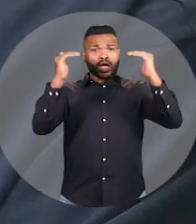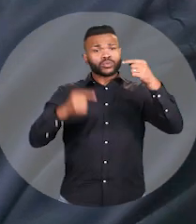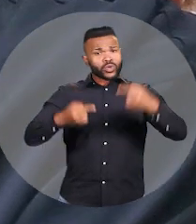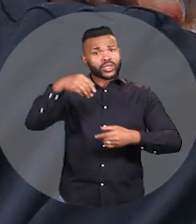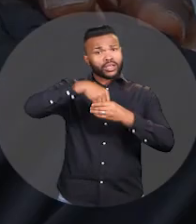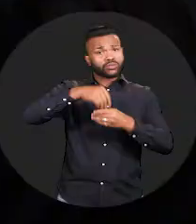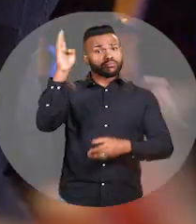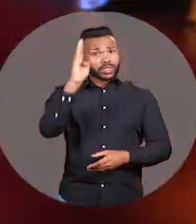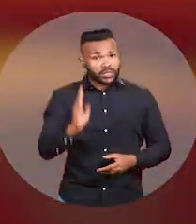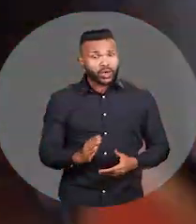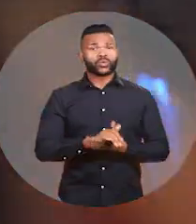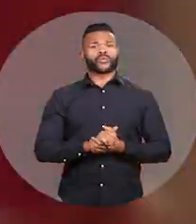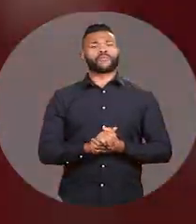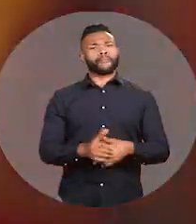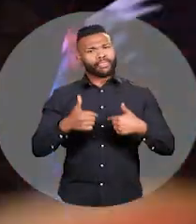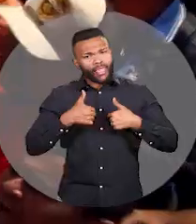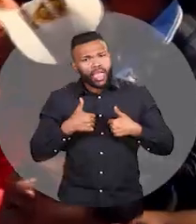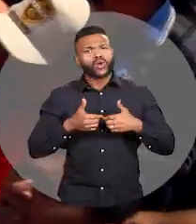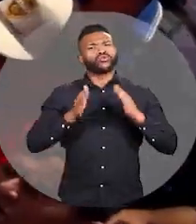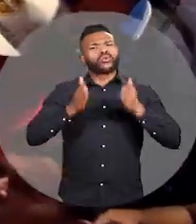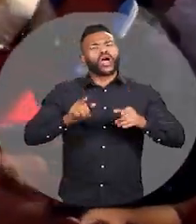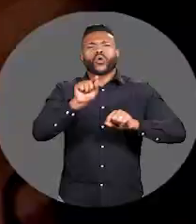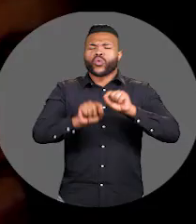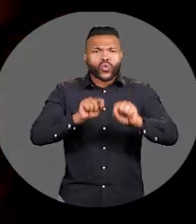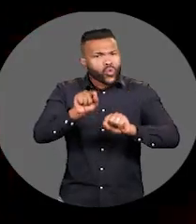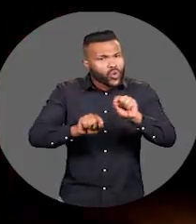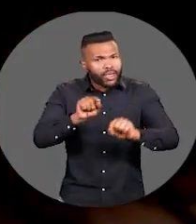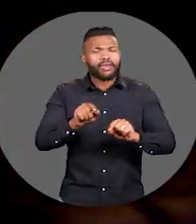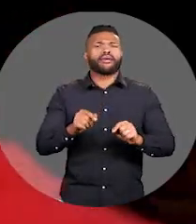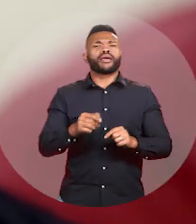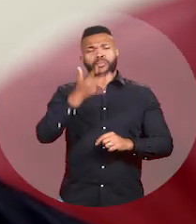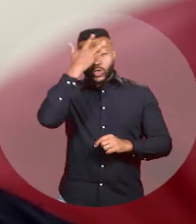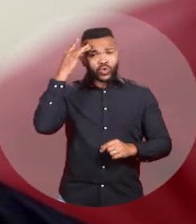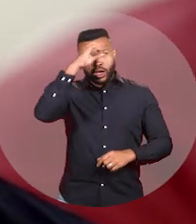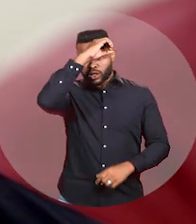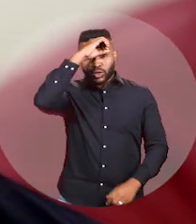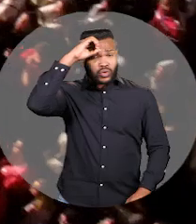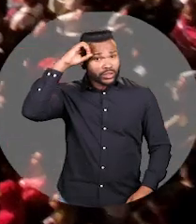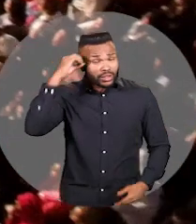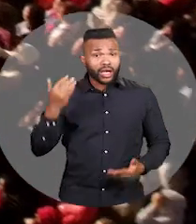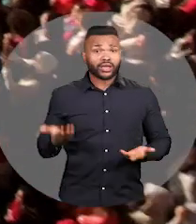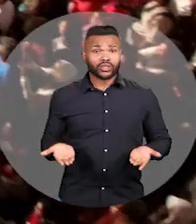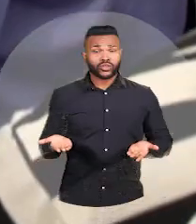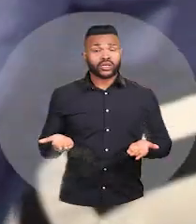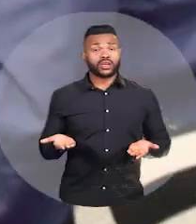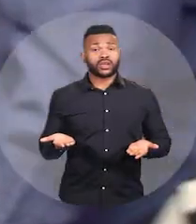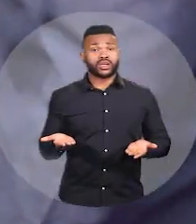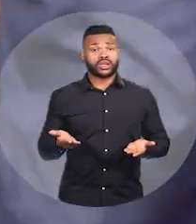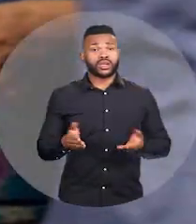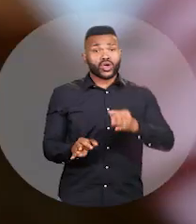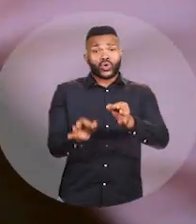no país. Eu estou na situação de um inocente que está